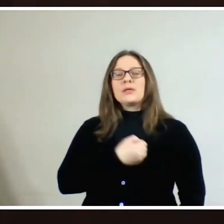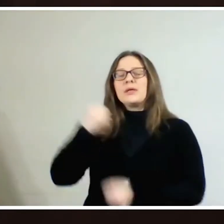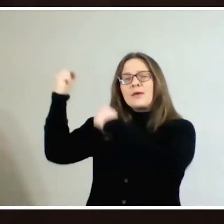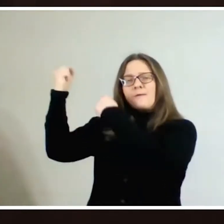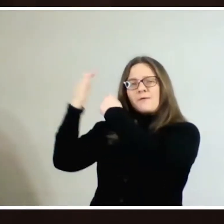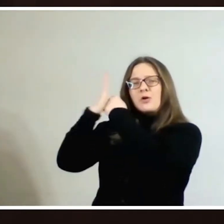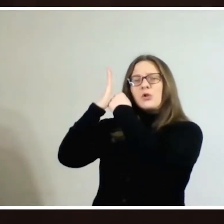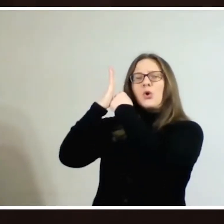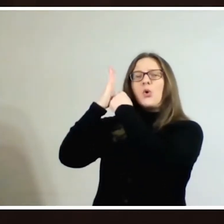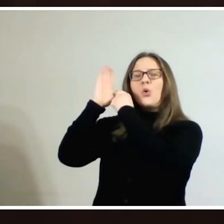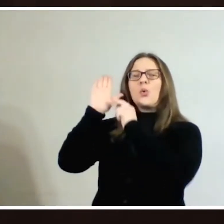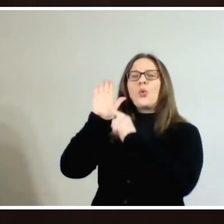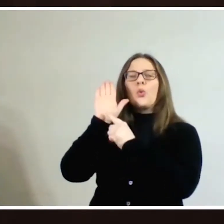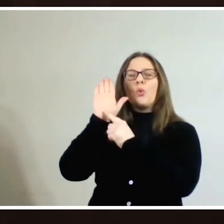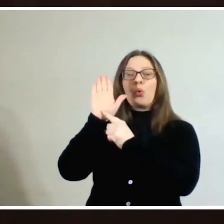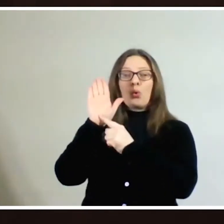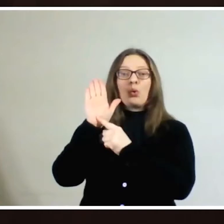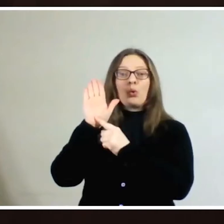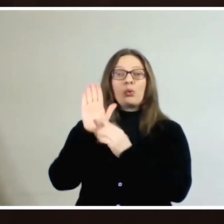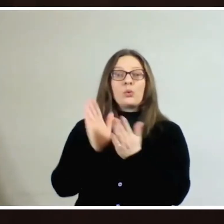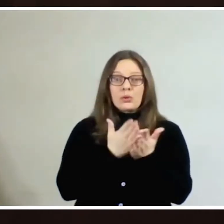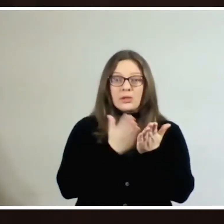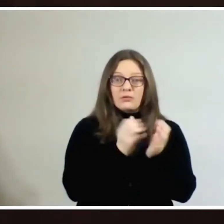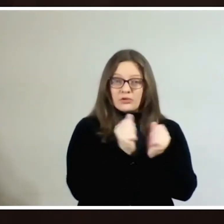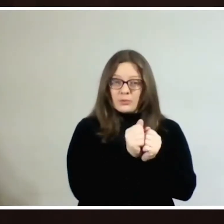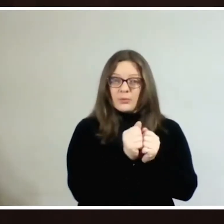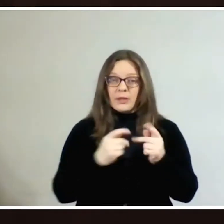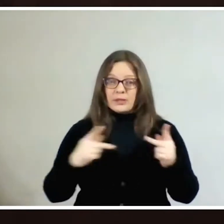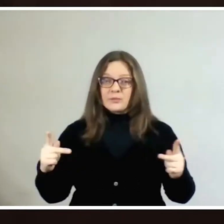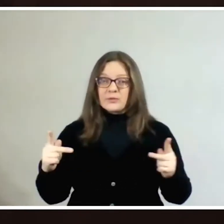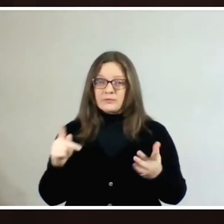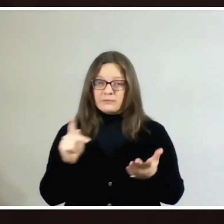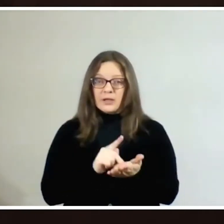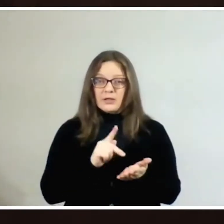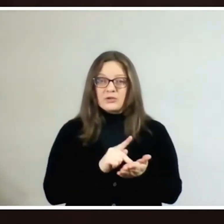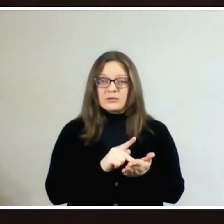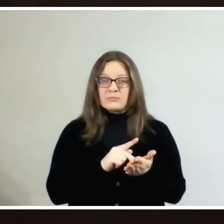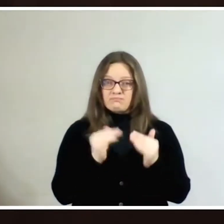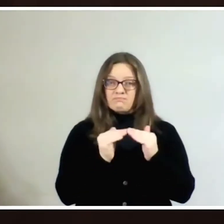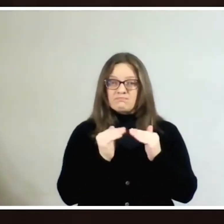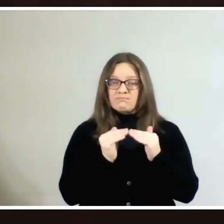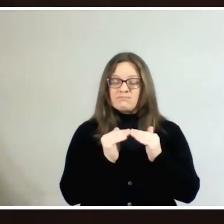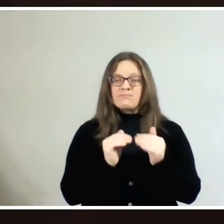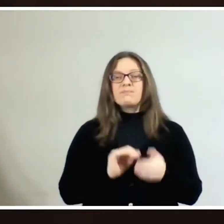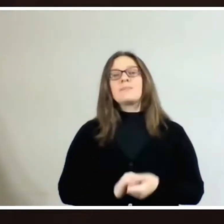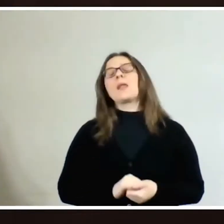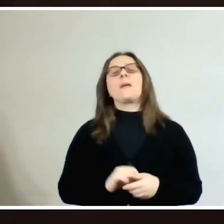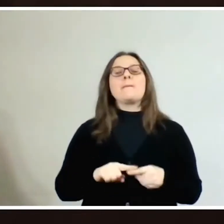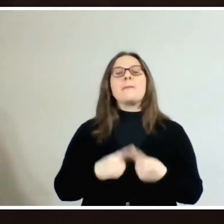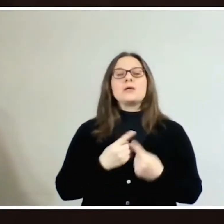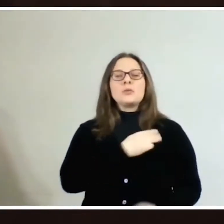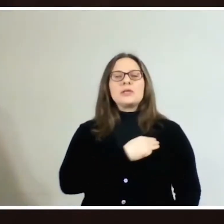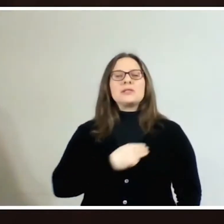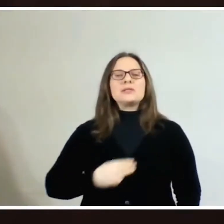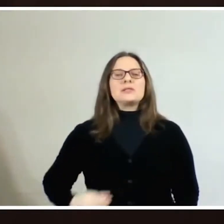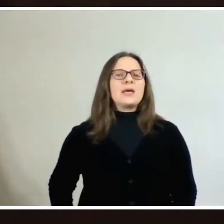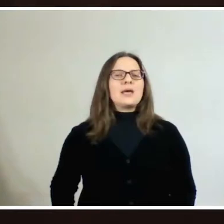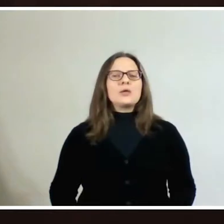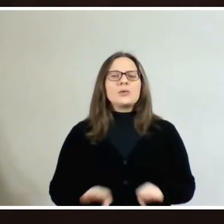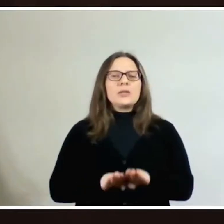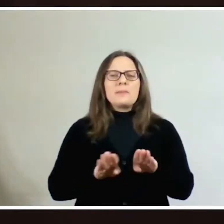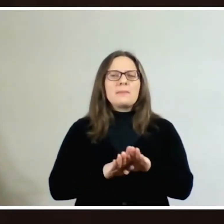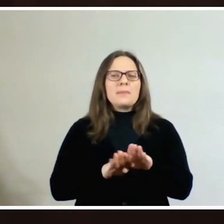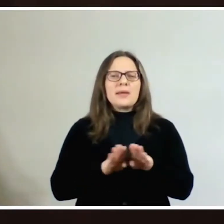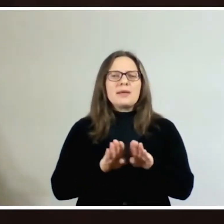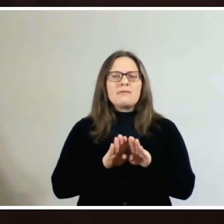livro de Apocalipse, não foi? E esse ministério vai nos abrir todos os